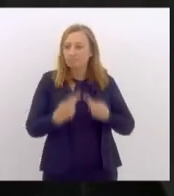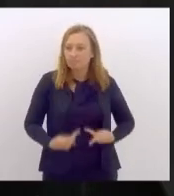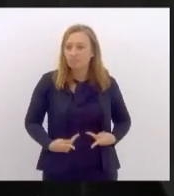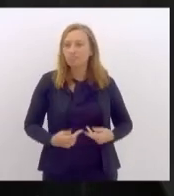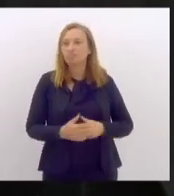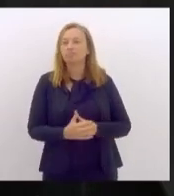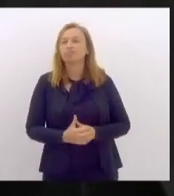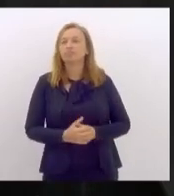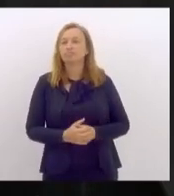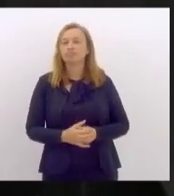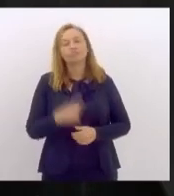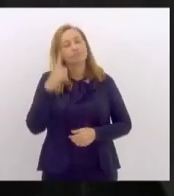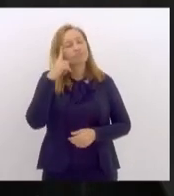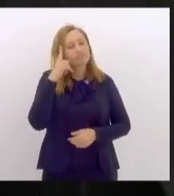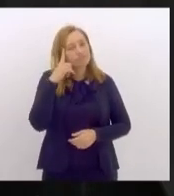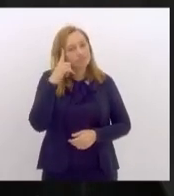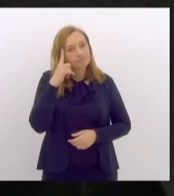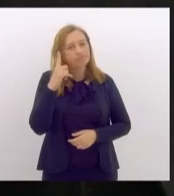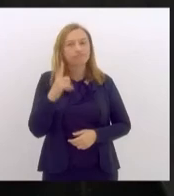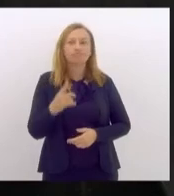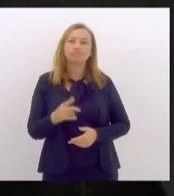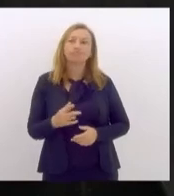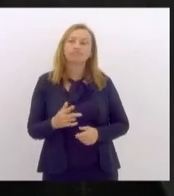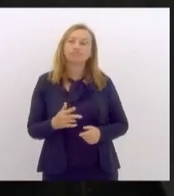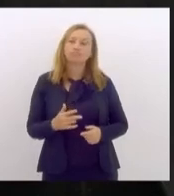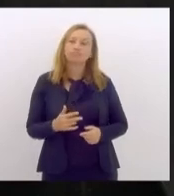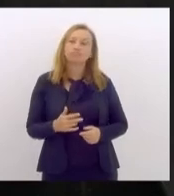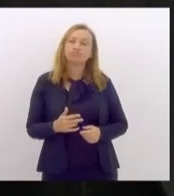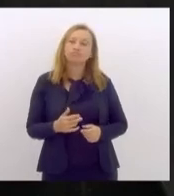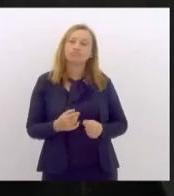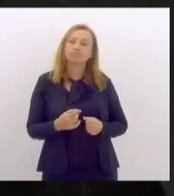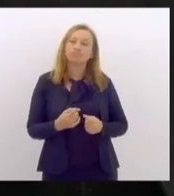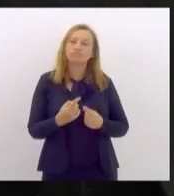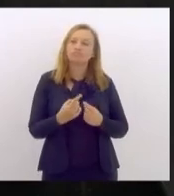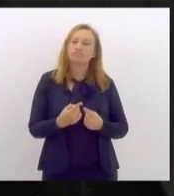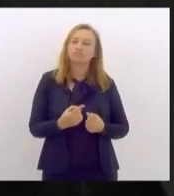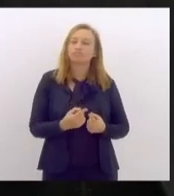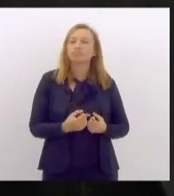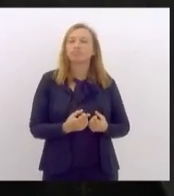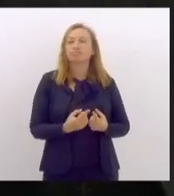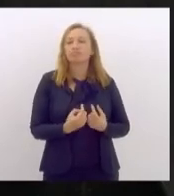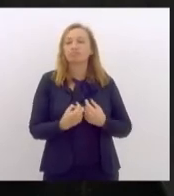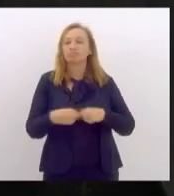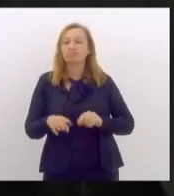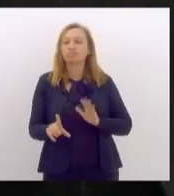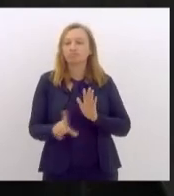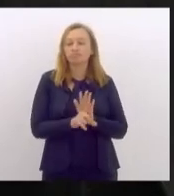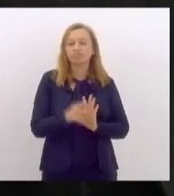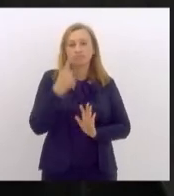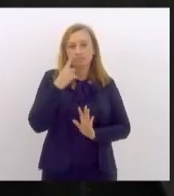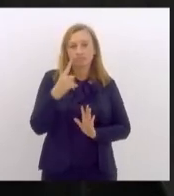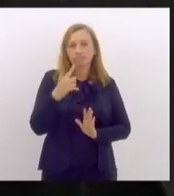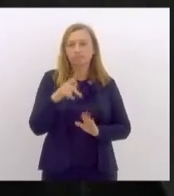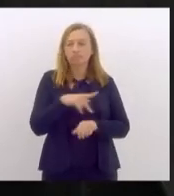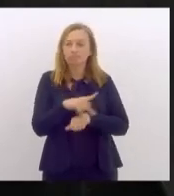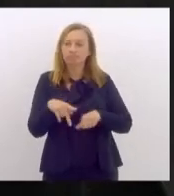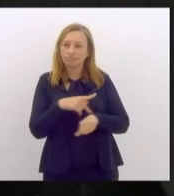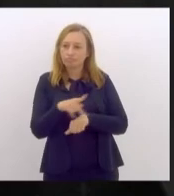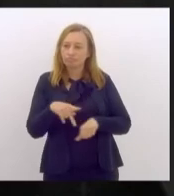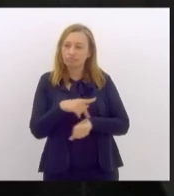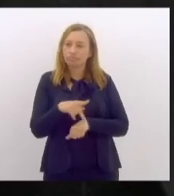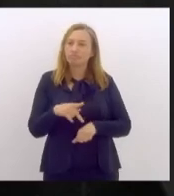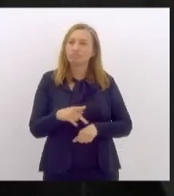muito refletindo que as violações que vemos sucessivamente no nosso país elas se dão